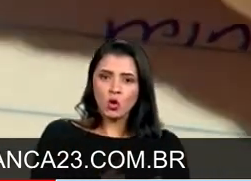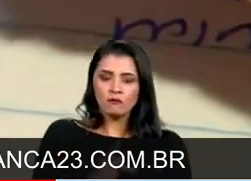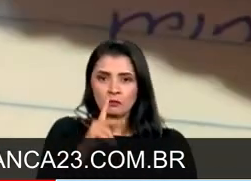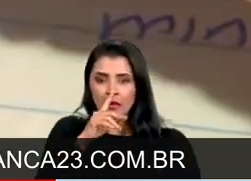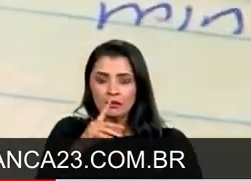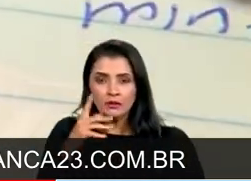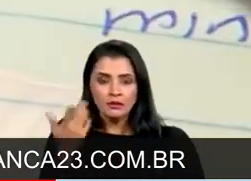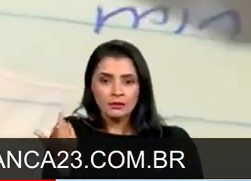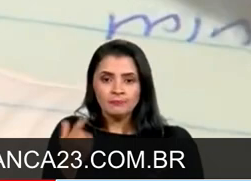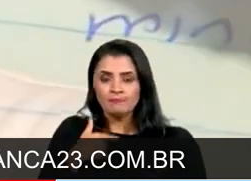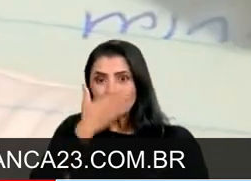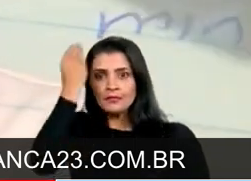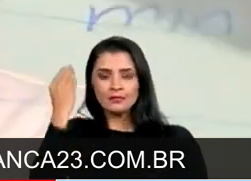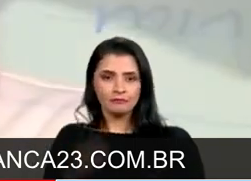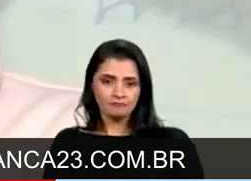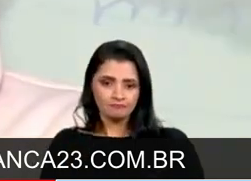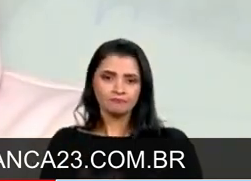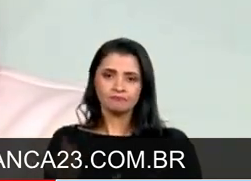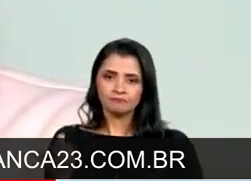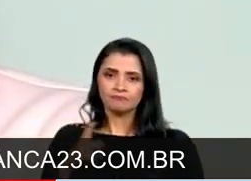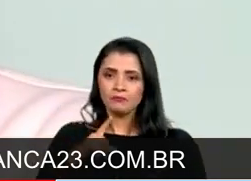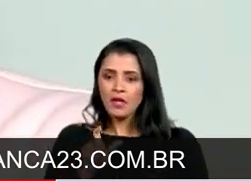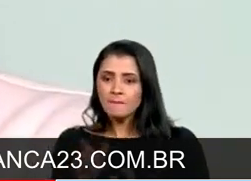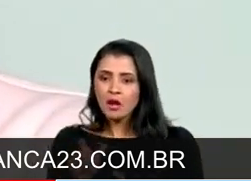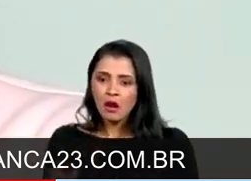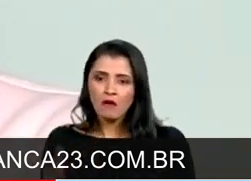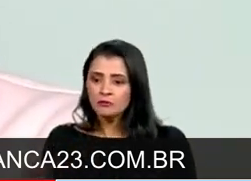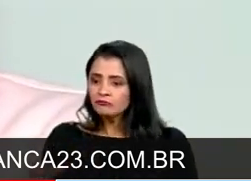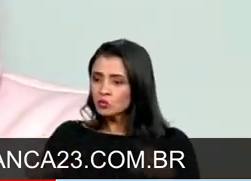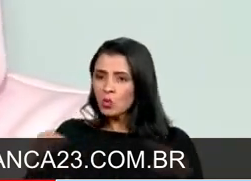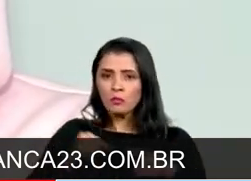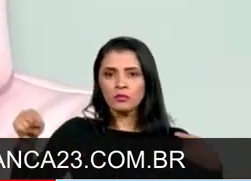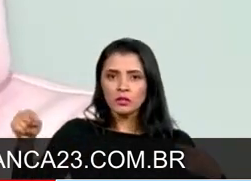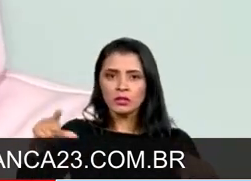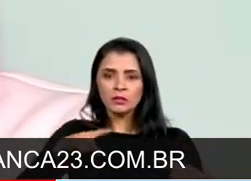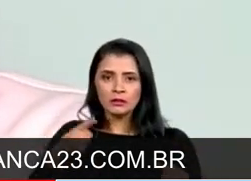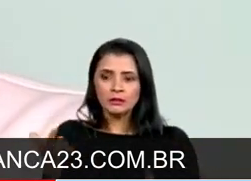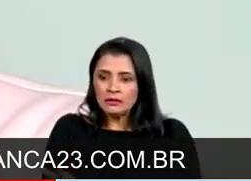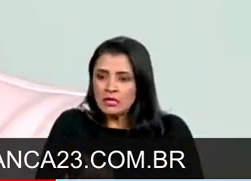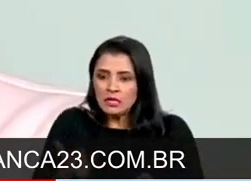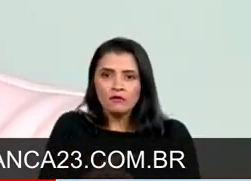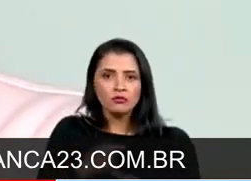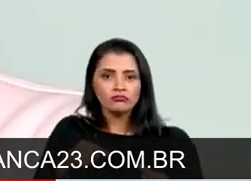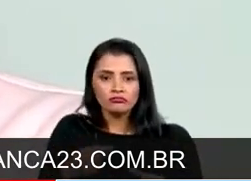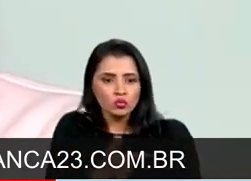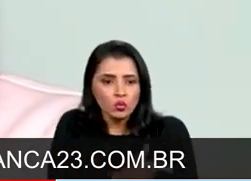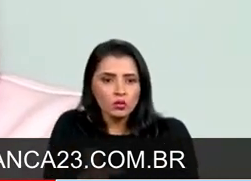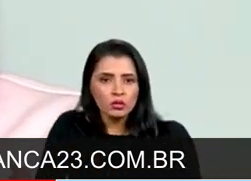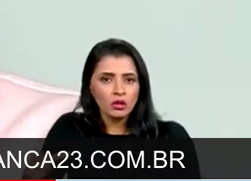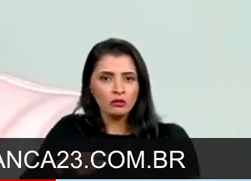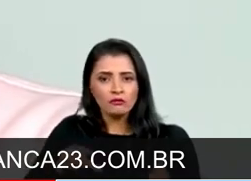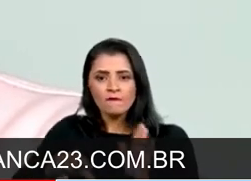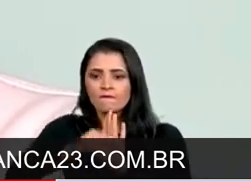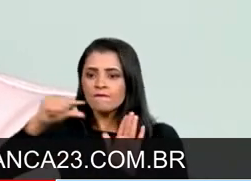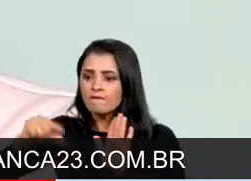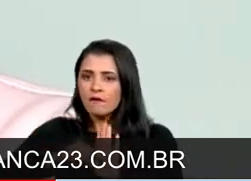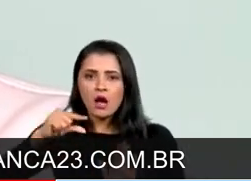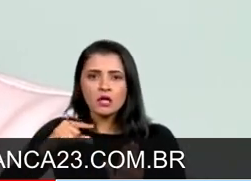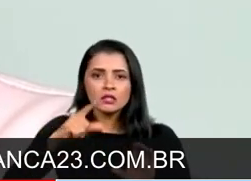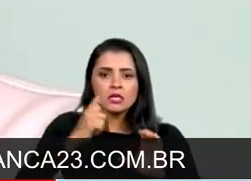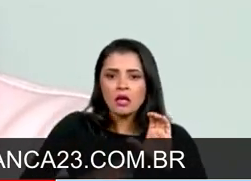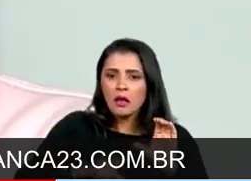escape. Unhas que não existem, palavras que não cabem. Um livro que não existe, frases ou